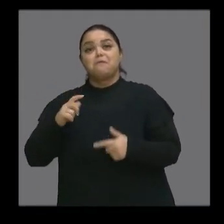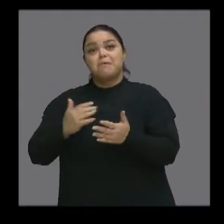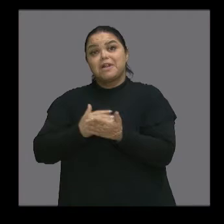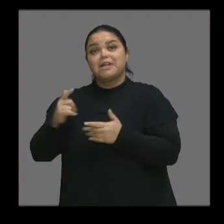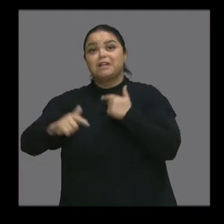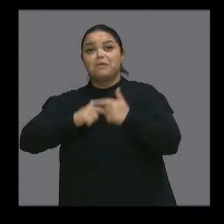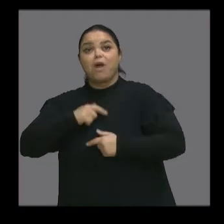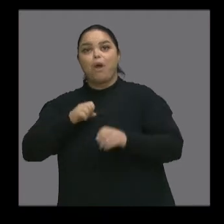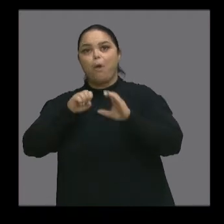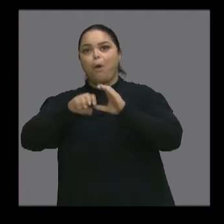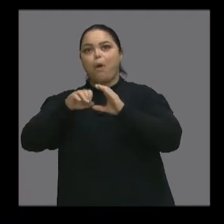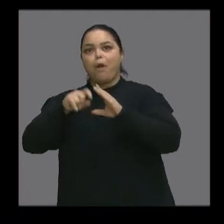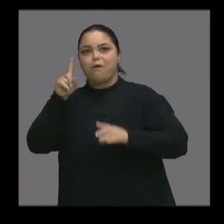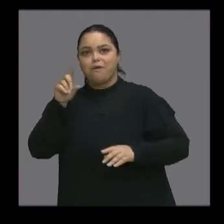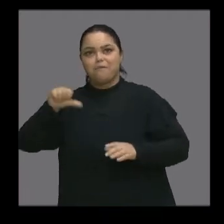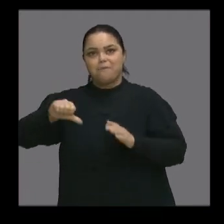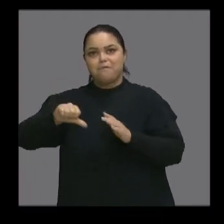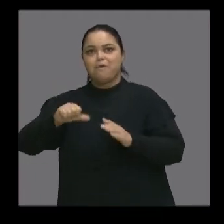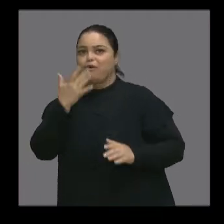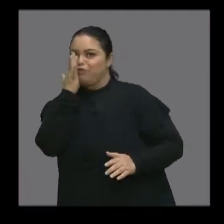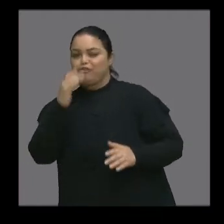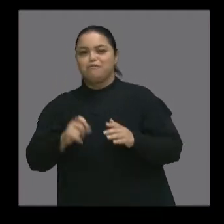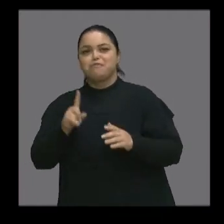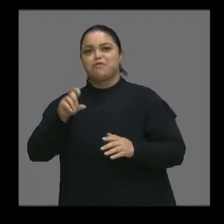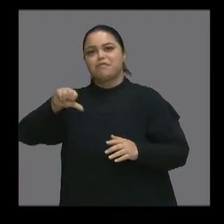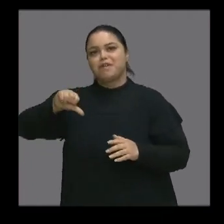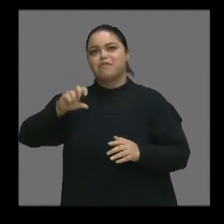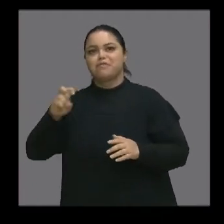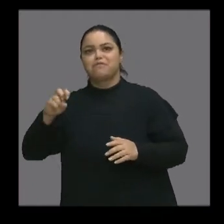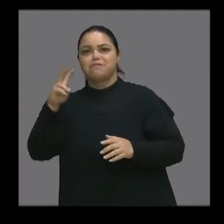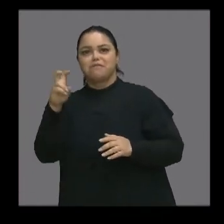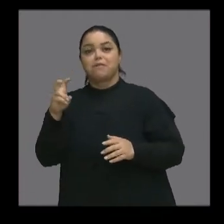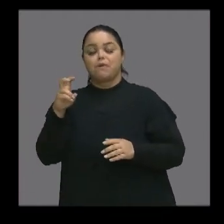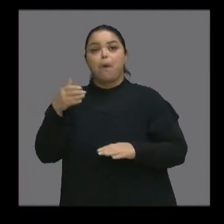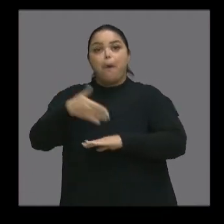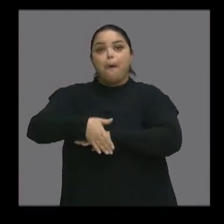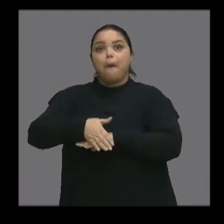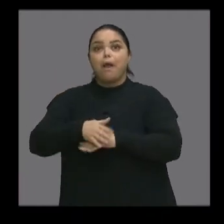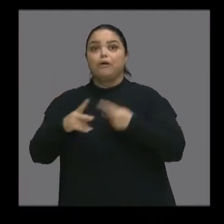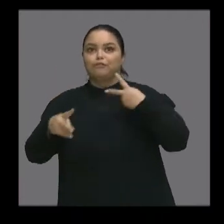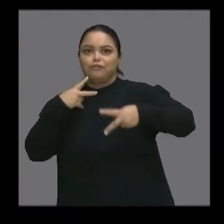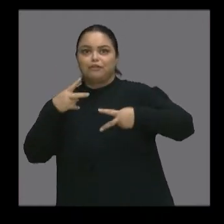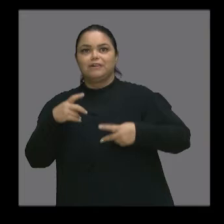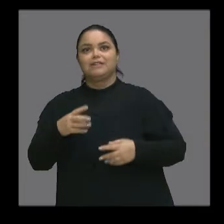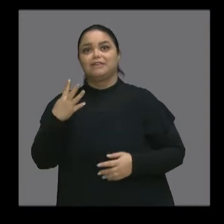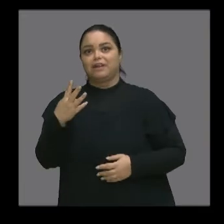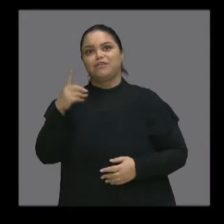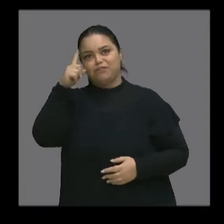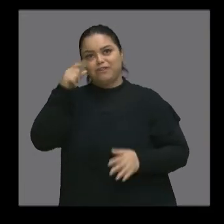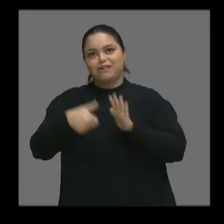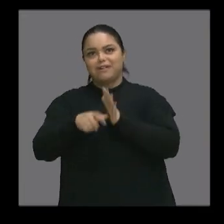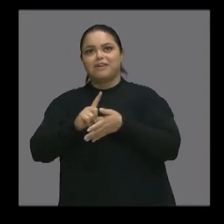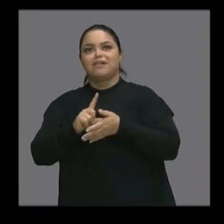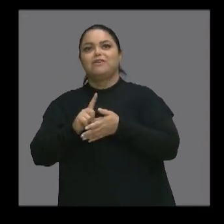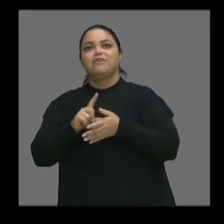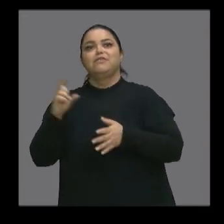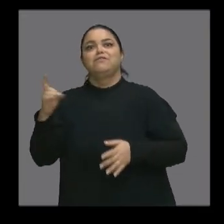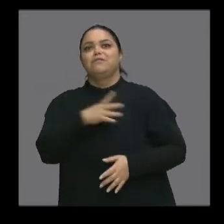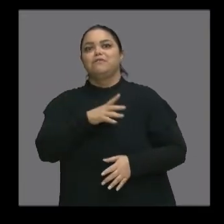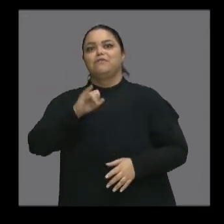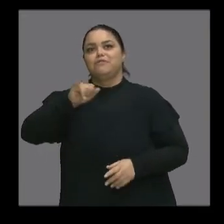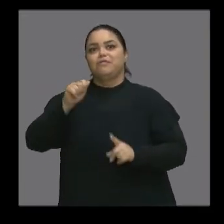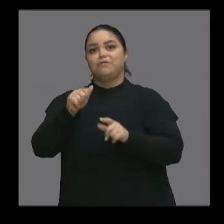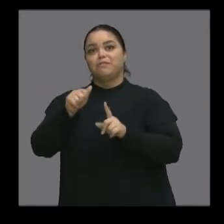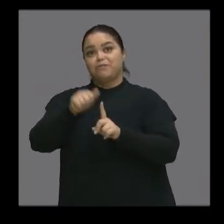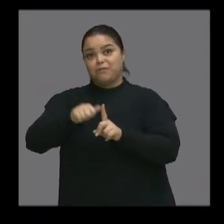Globo no dia 1º de fevereiro de 1995, então eu coloquei os pés em São José dos Campos 3 dias antes, no fim de janeiro, e quando